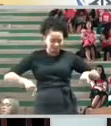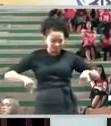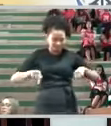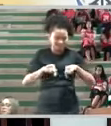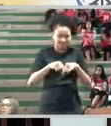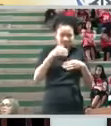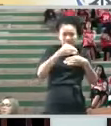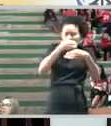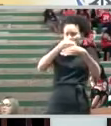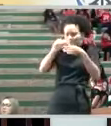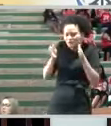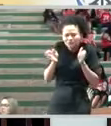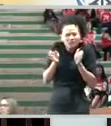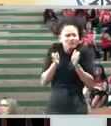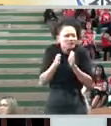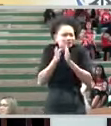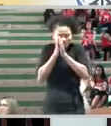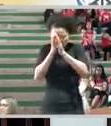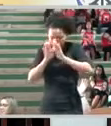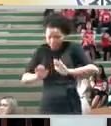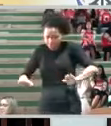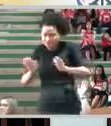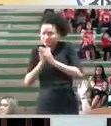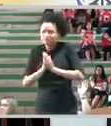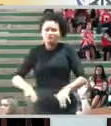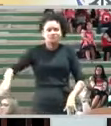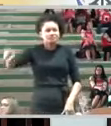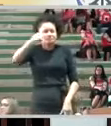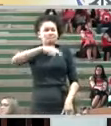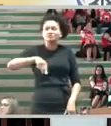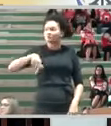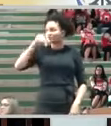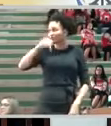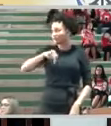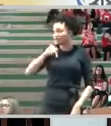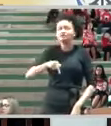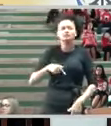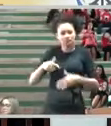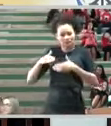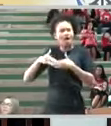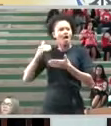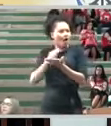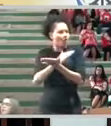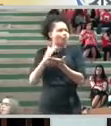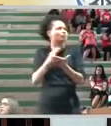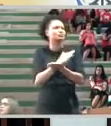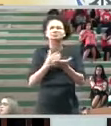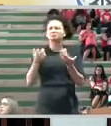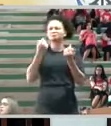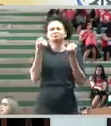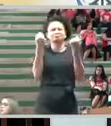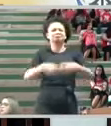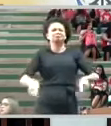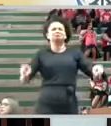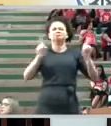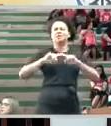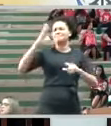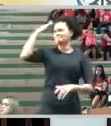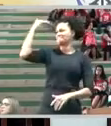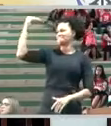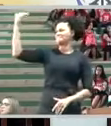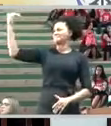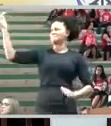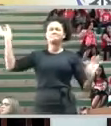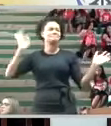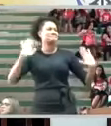zinco, adorando. Vocês vão de convir que aqui tem parte desta geração que não precisava ninguém famoso, não